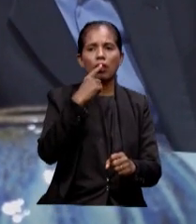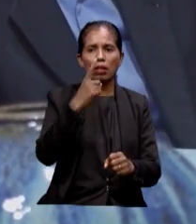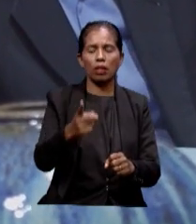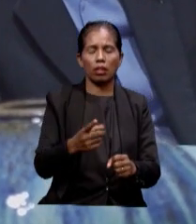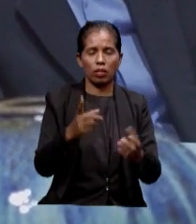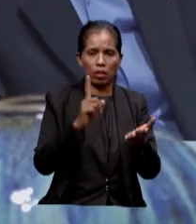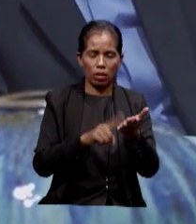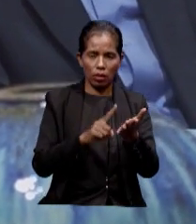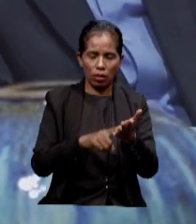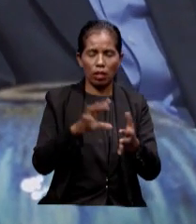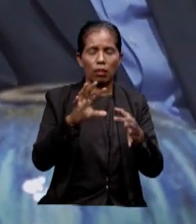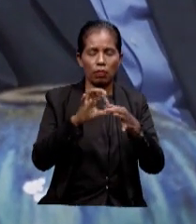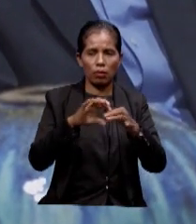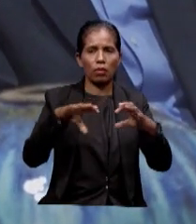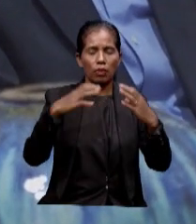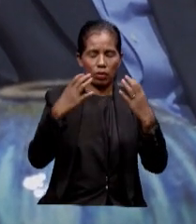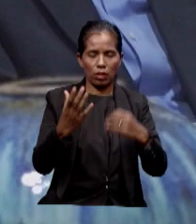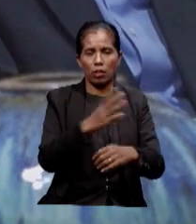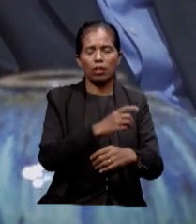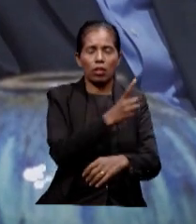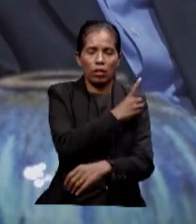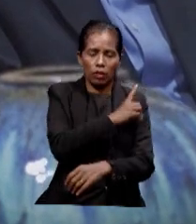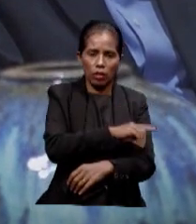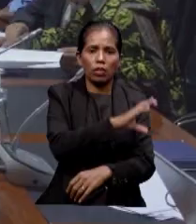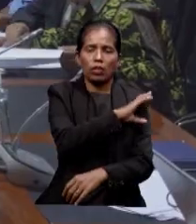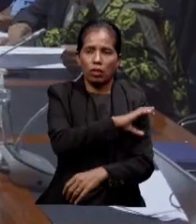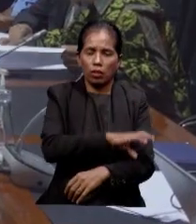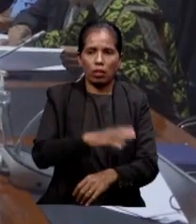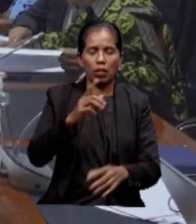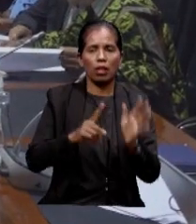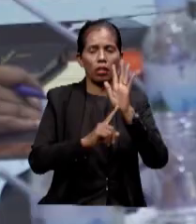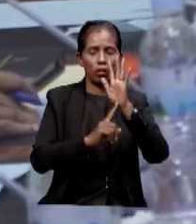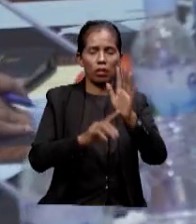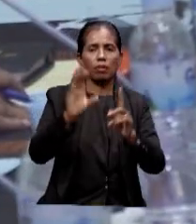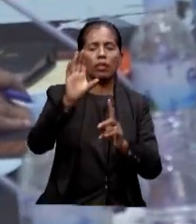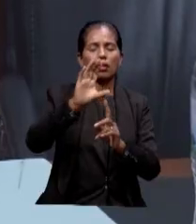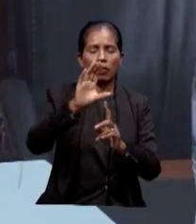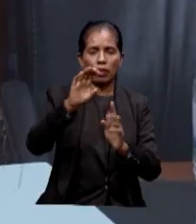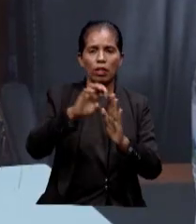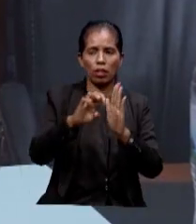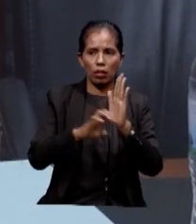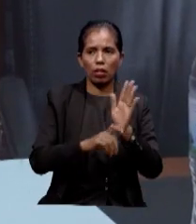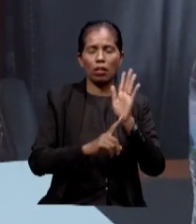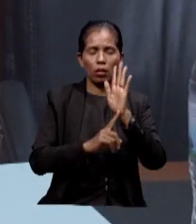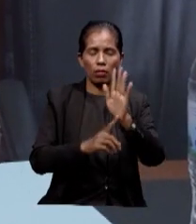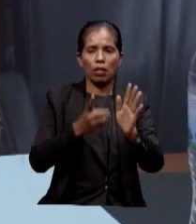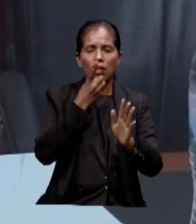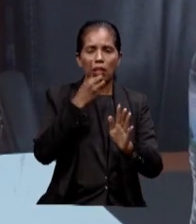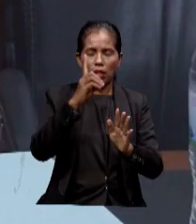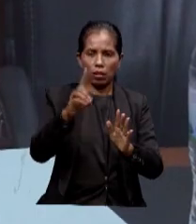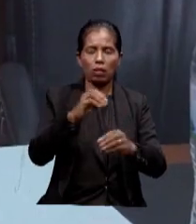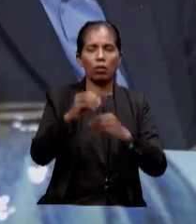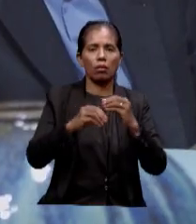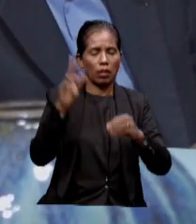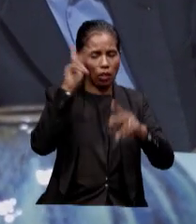durante a discussão, membro Conselho Superior de Defesa na Segurança, hato ba chefe estado hode fosai declaração ligado ho